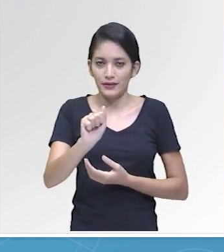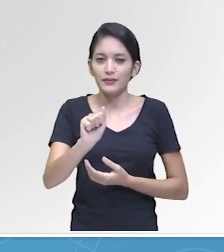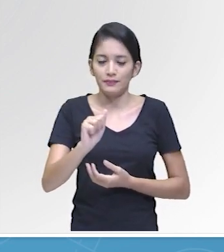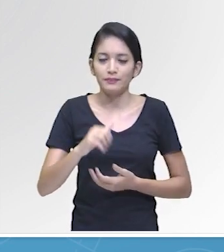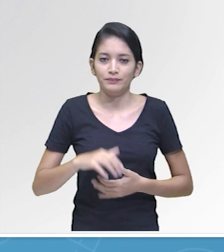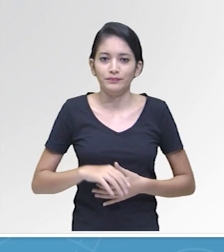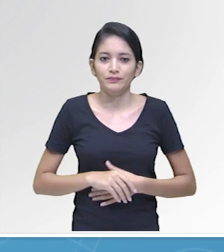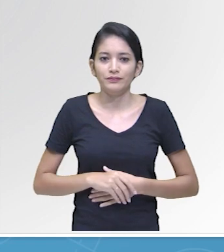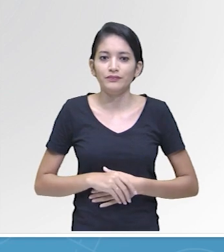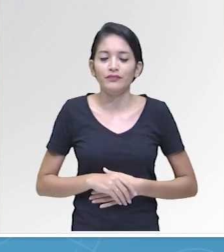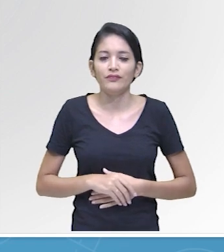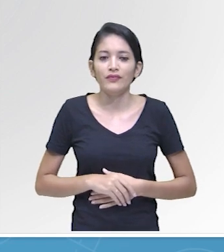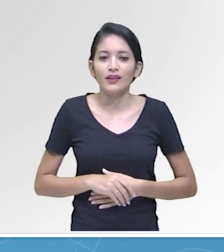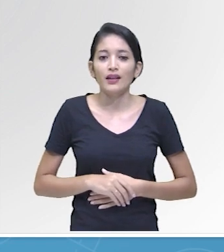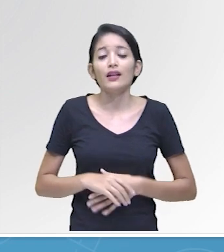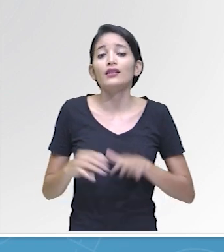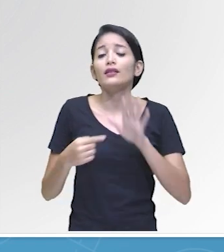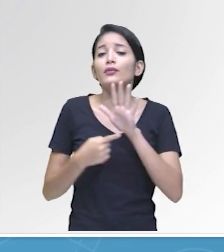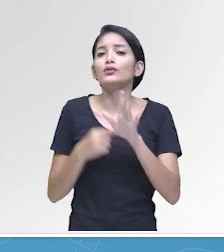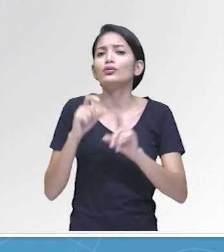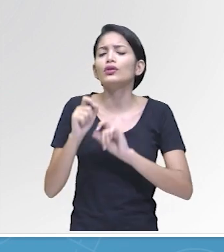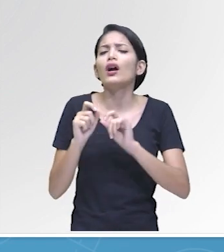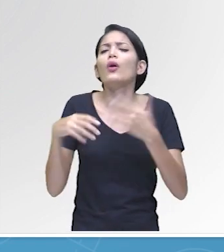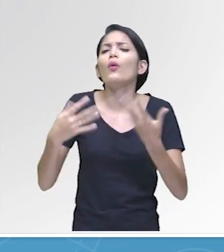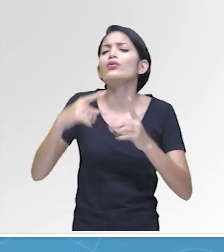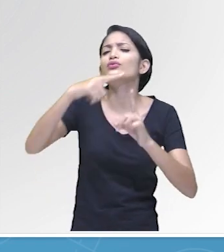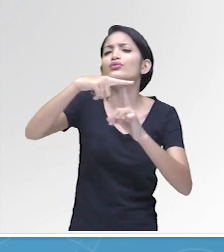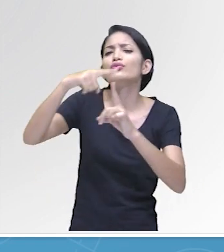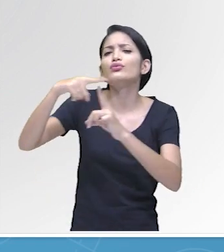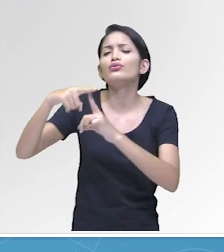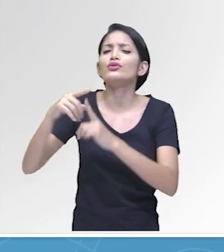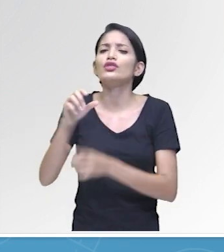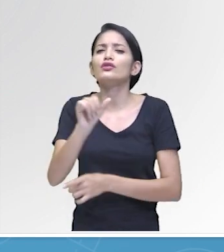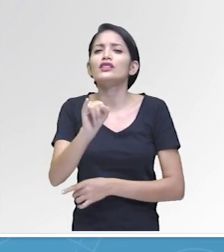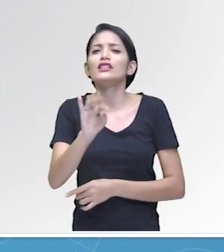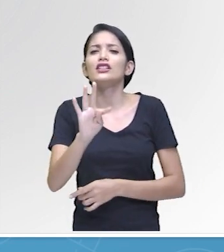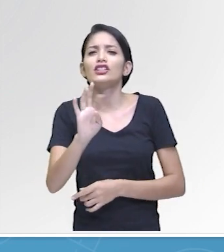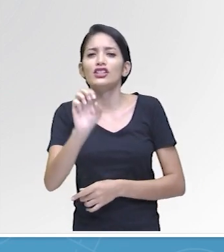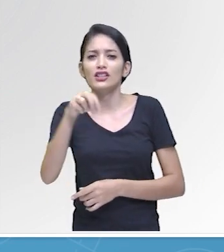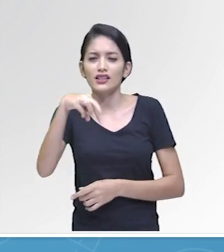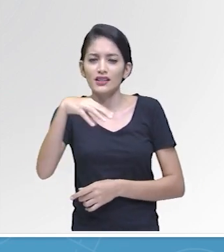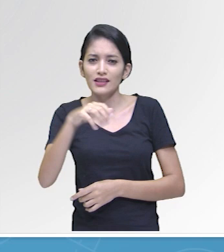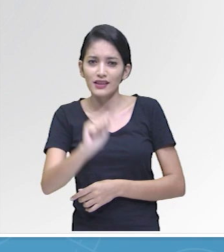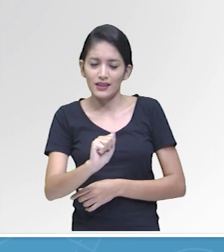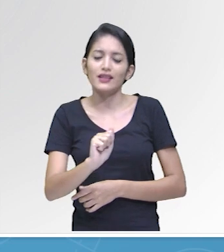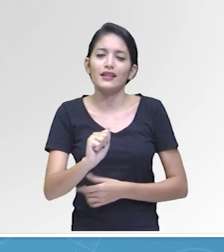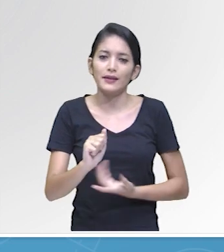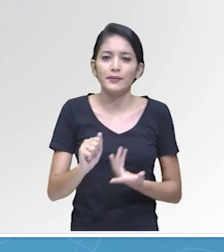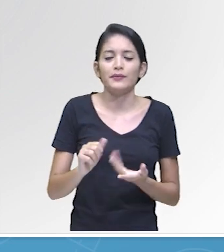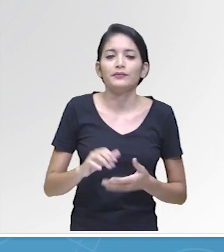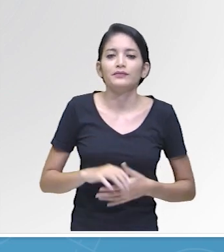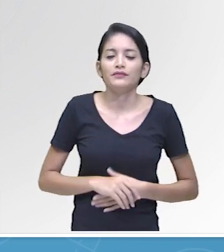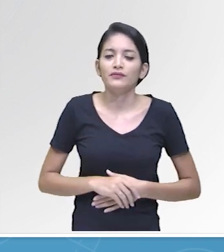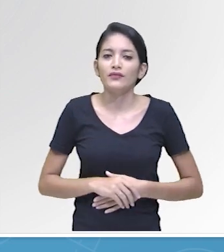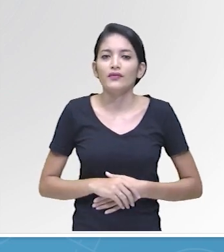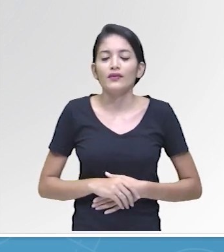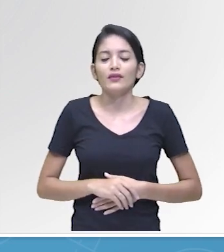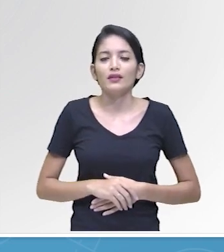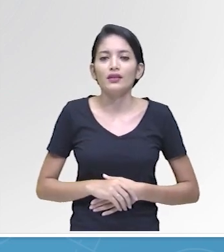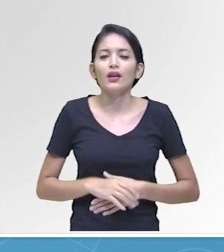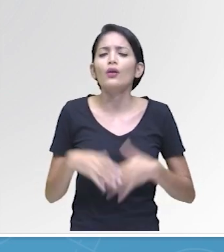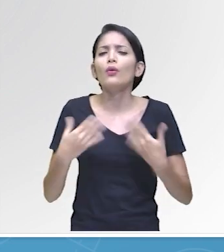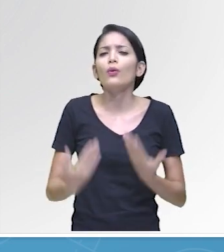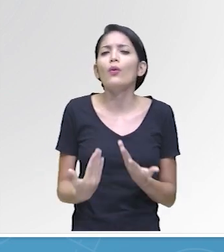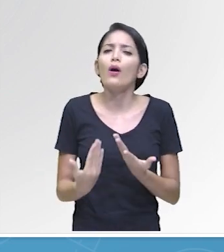sistema, né? E aqui ele está trazendo que tipo de sistema é esse, com célula da traqueia, com epitélio, tecido respiratório. Qual